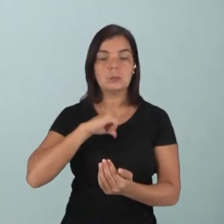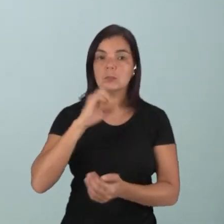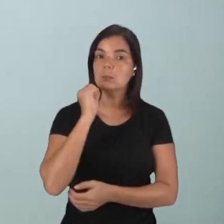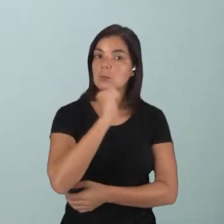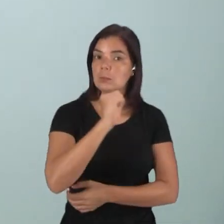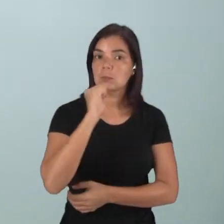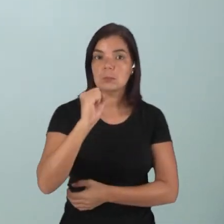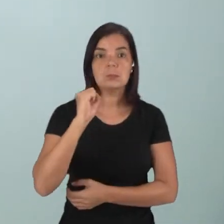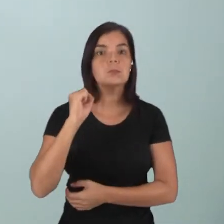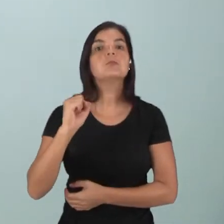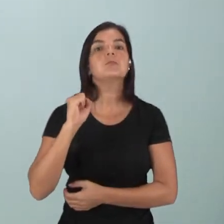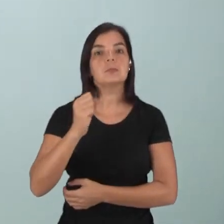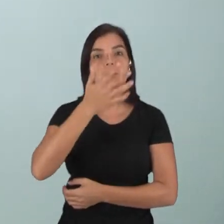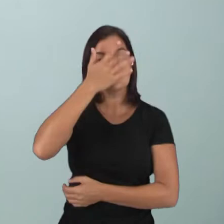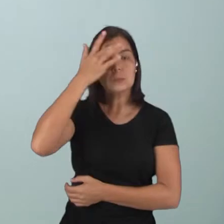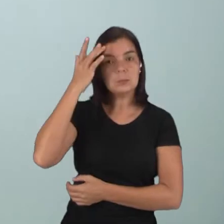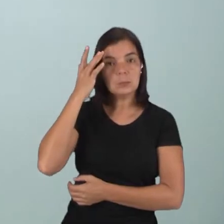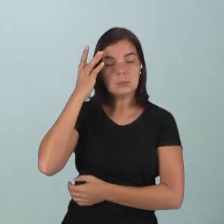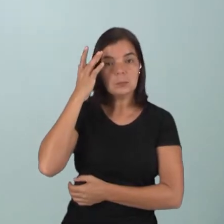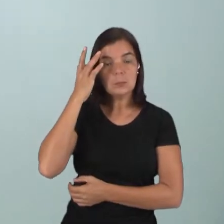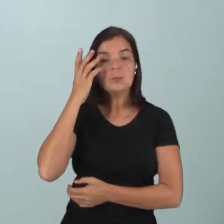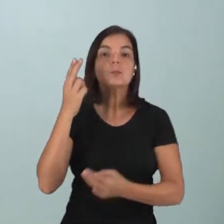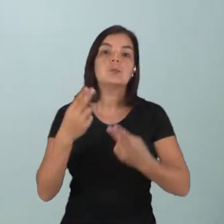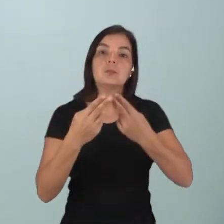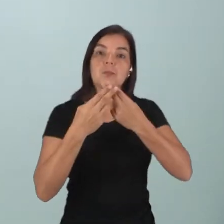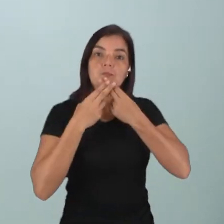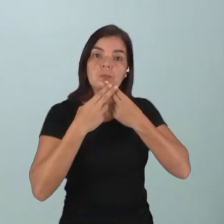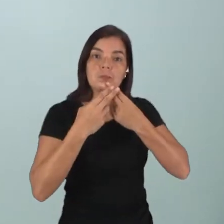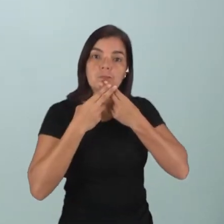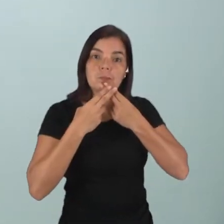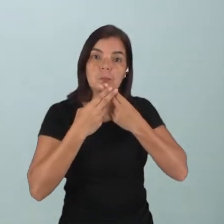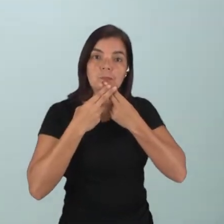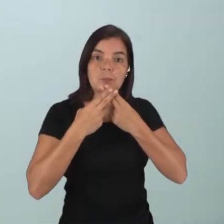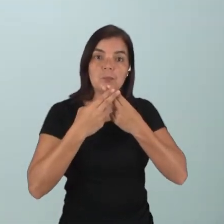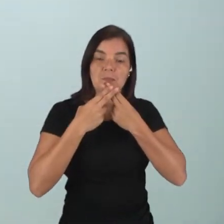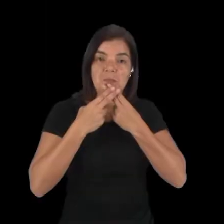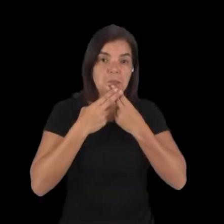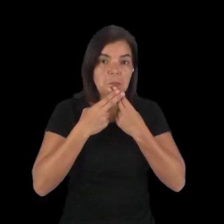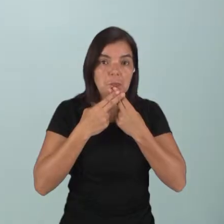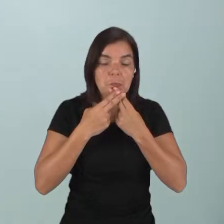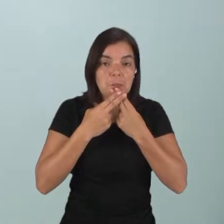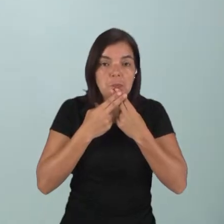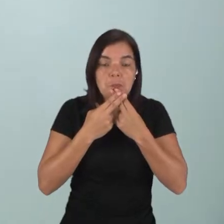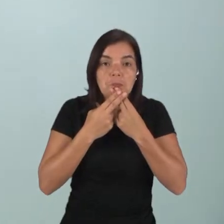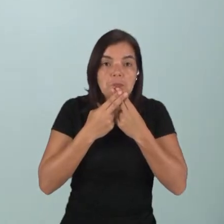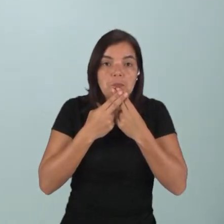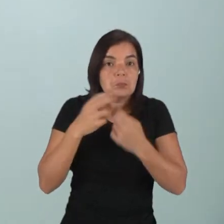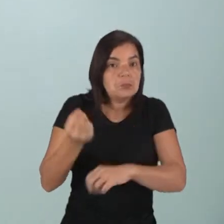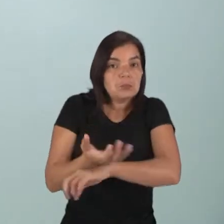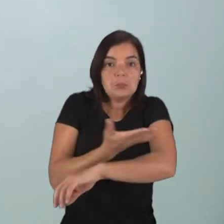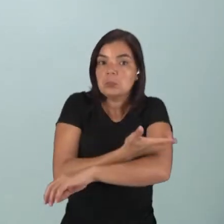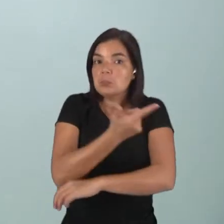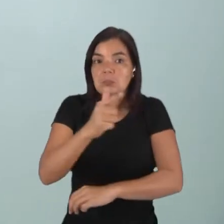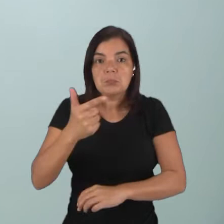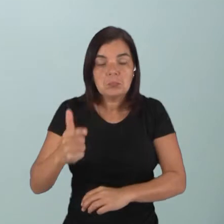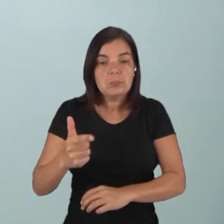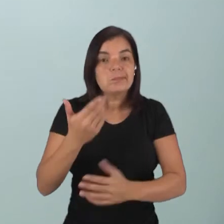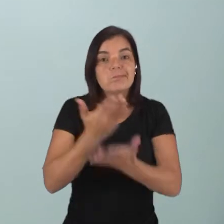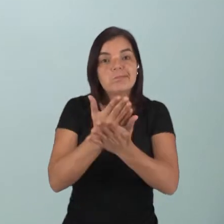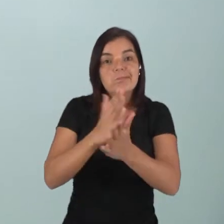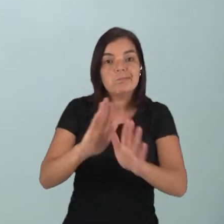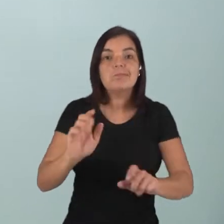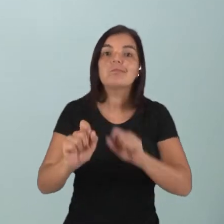chacina que a pessoa que jejuou, né, sem o devido equilíbrio emocional, acabou